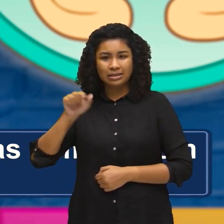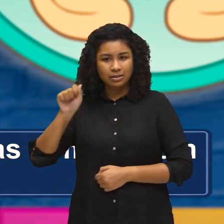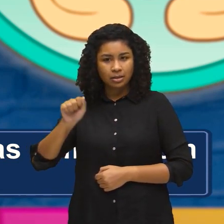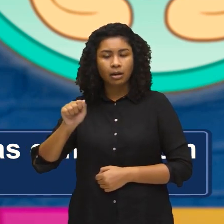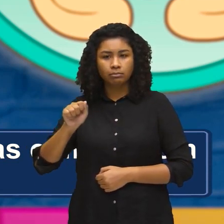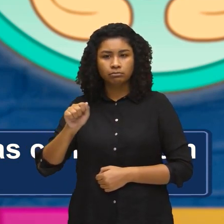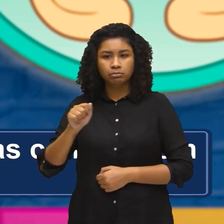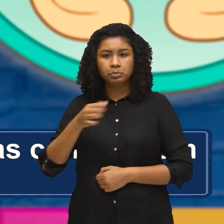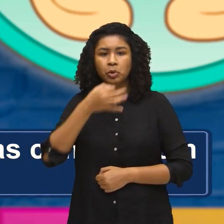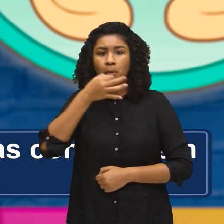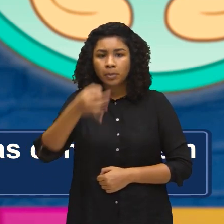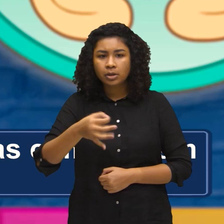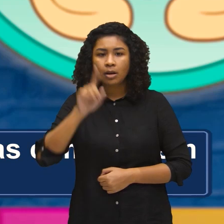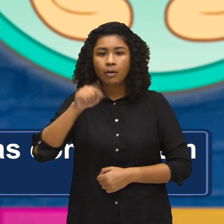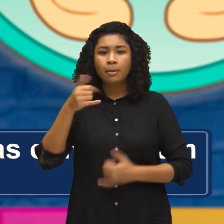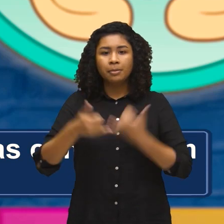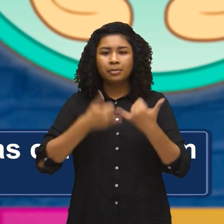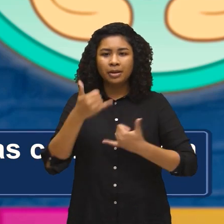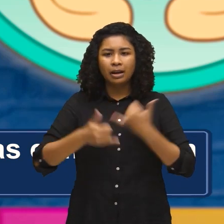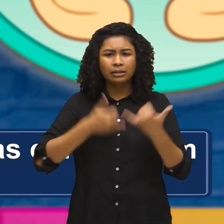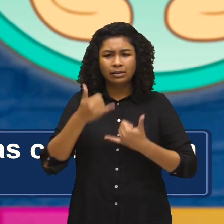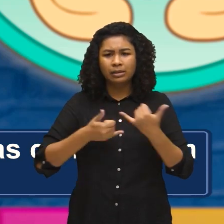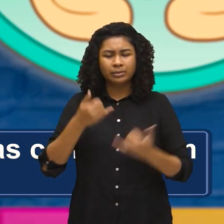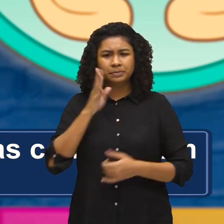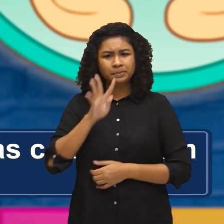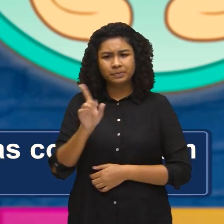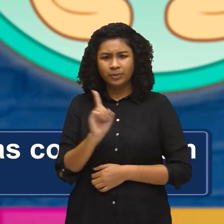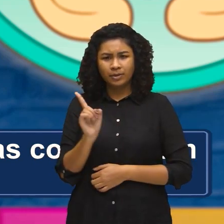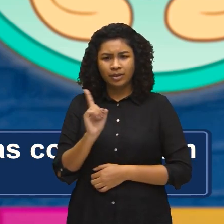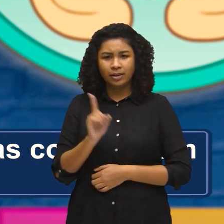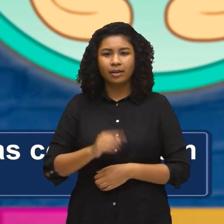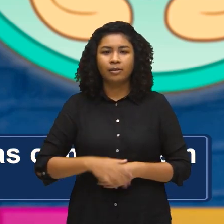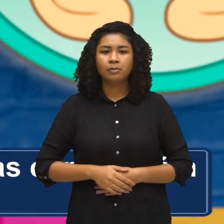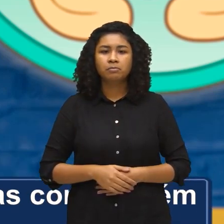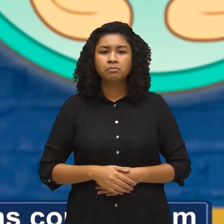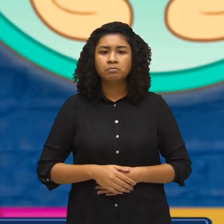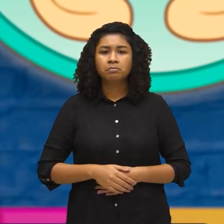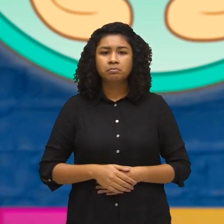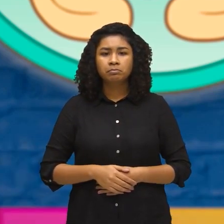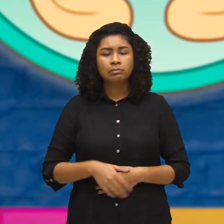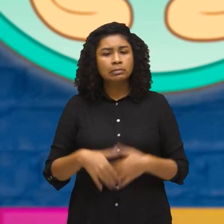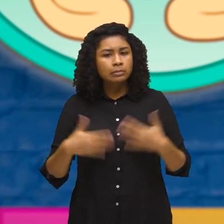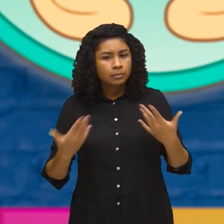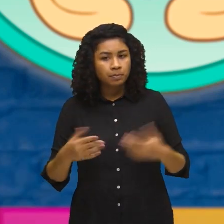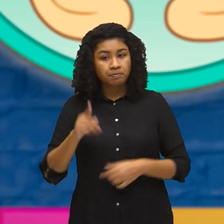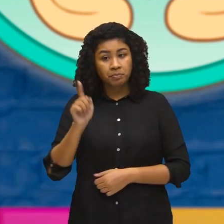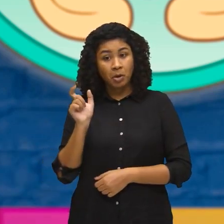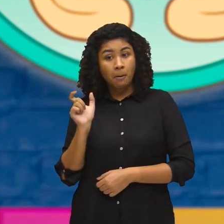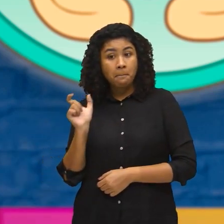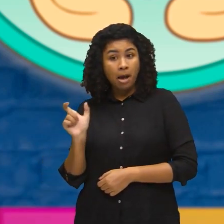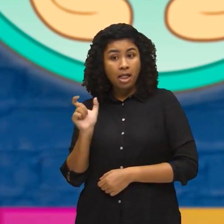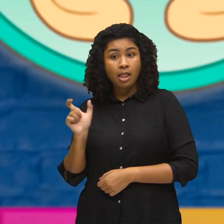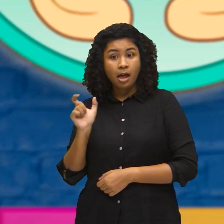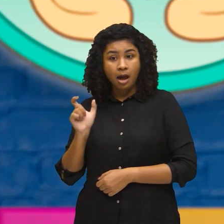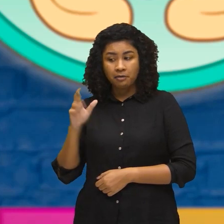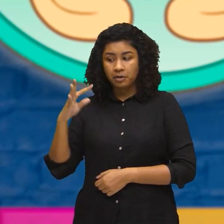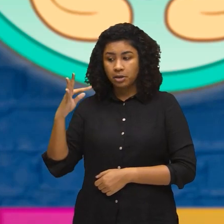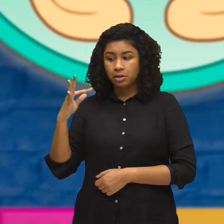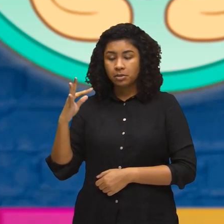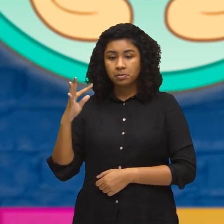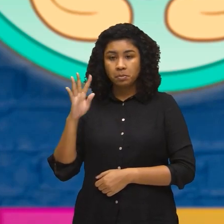bullying? Bullying, o que aparece aqui é o quê? É uma palavra de origem